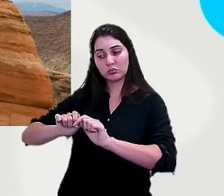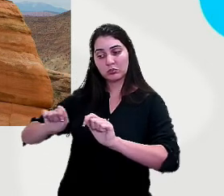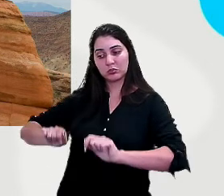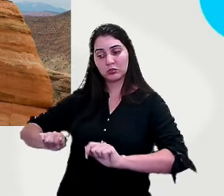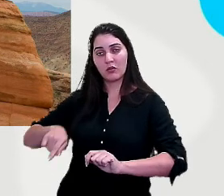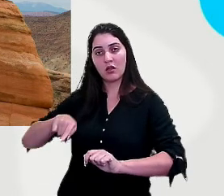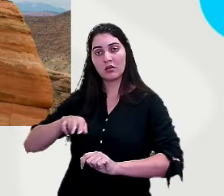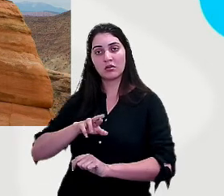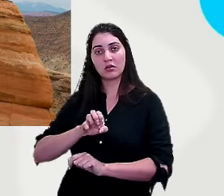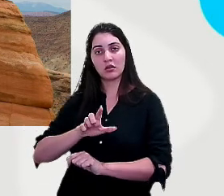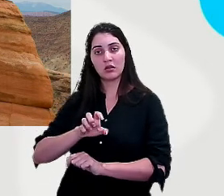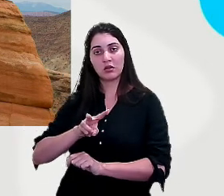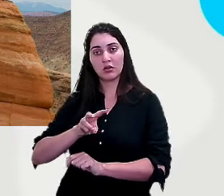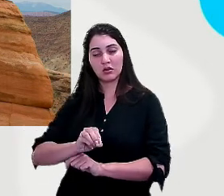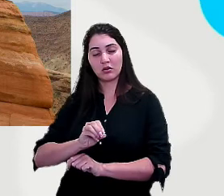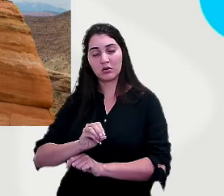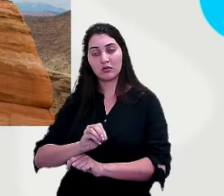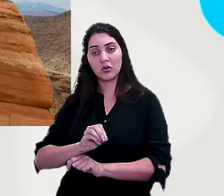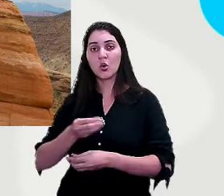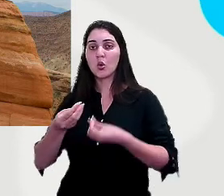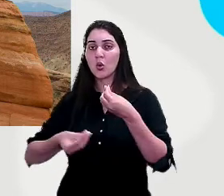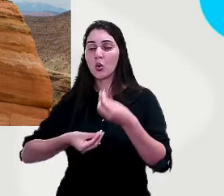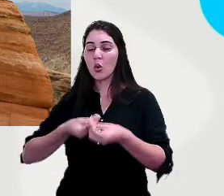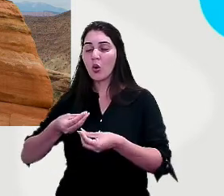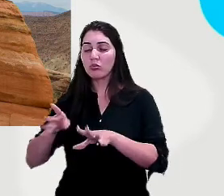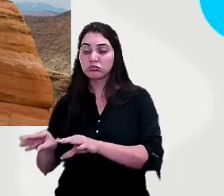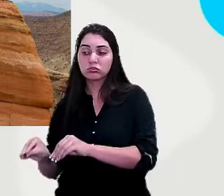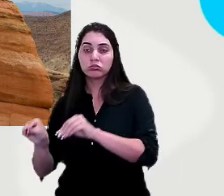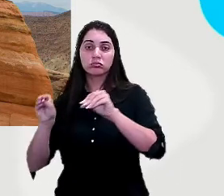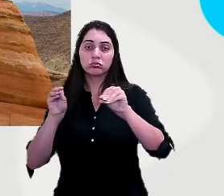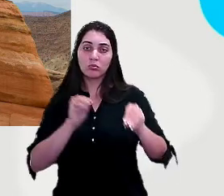relevos, tanto com o transporte de matéria como simplesmente